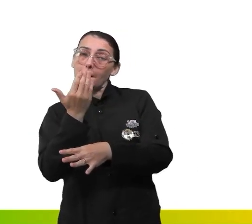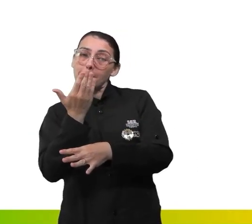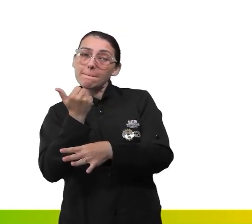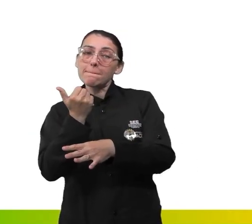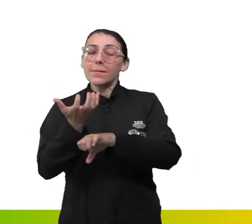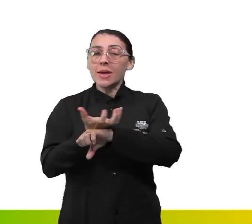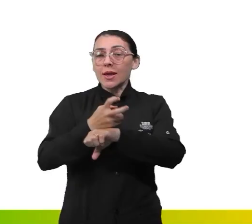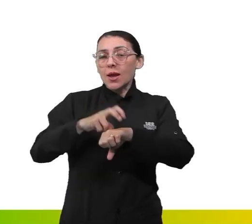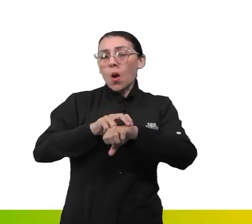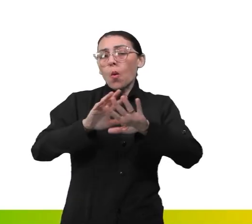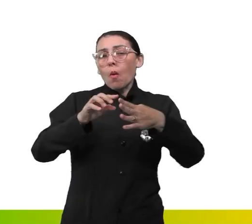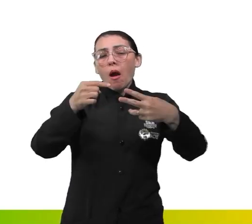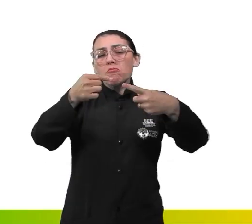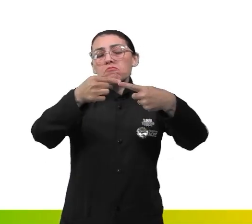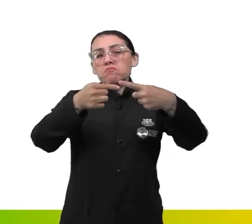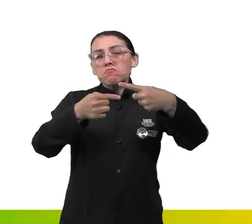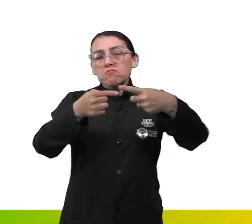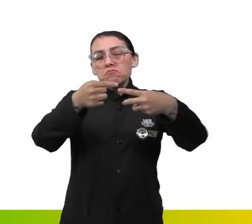se encaixa melhor